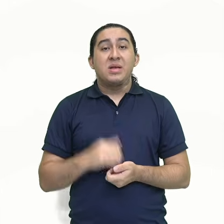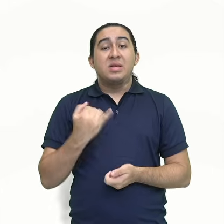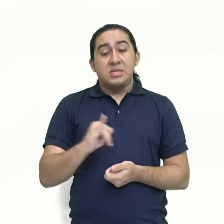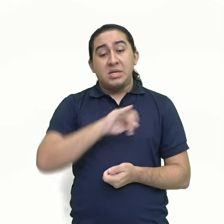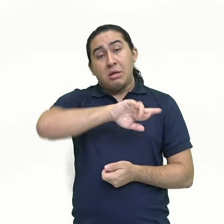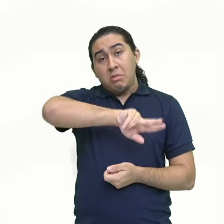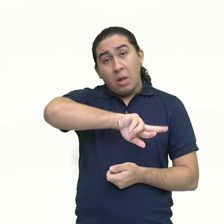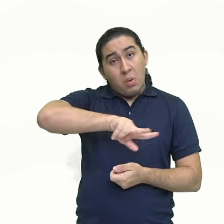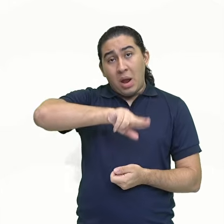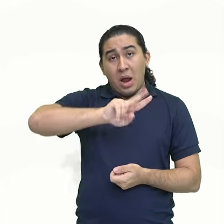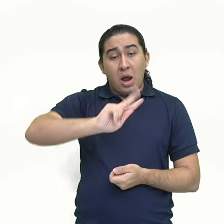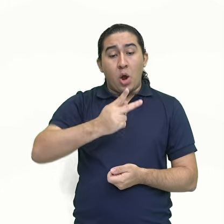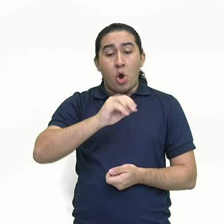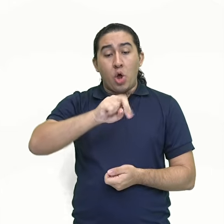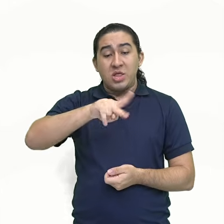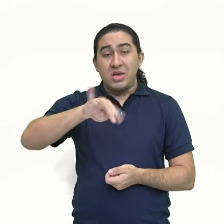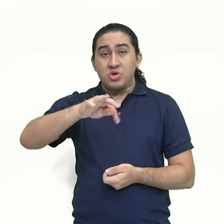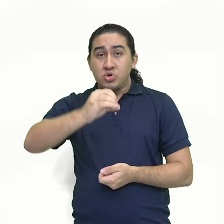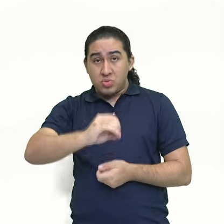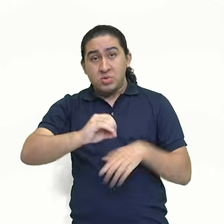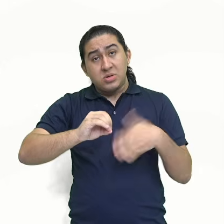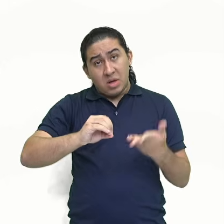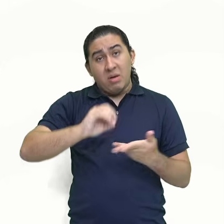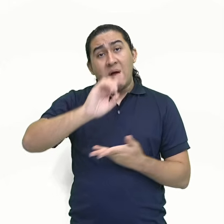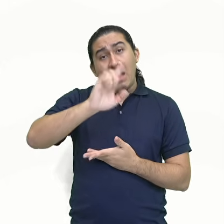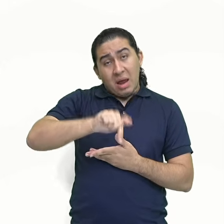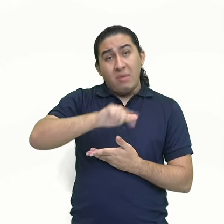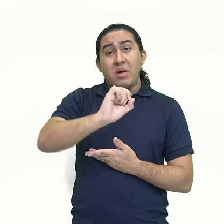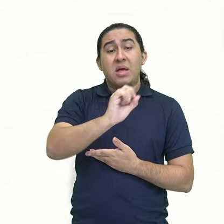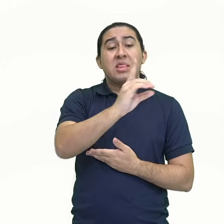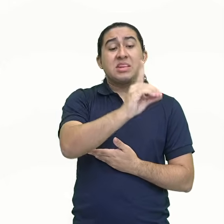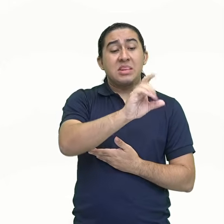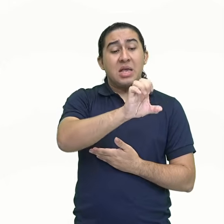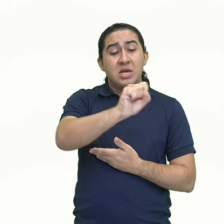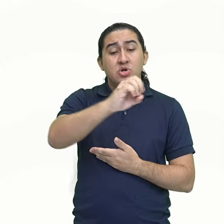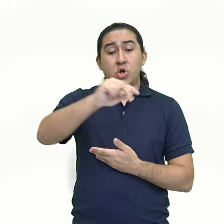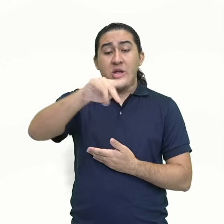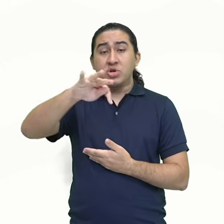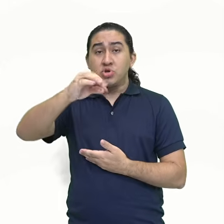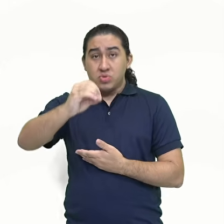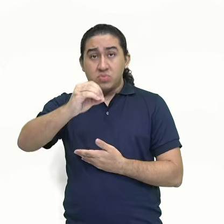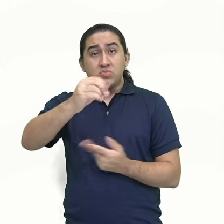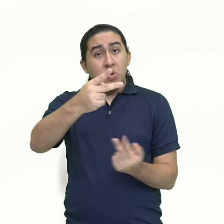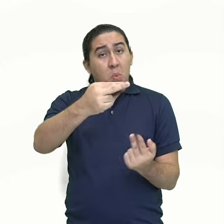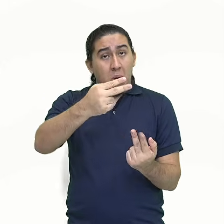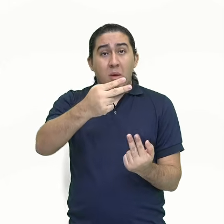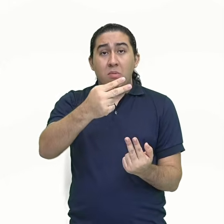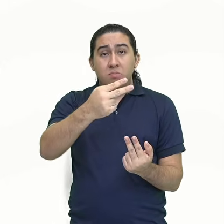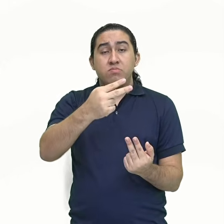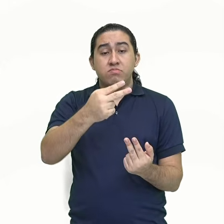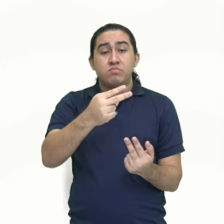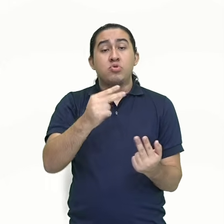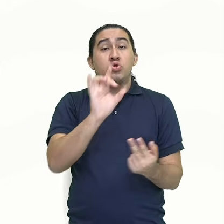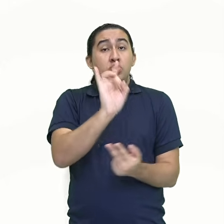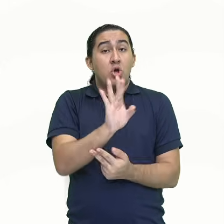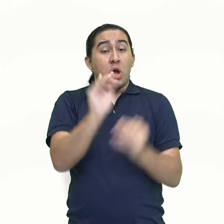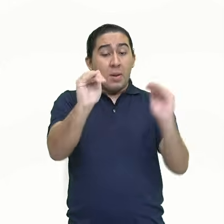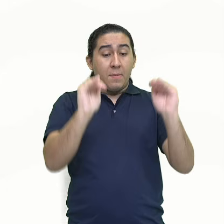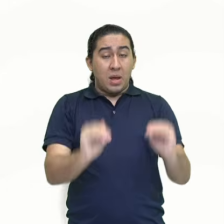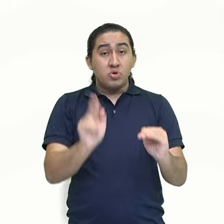quê? Desonesto. Então, vai ter o valor de adjetivo. E é subordinada porque